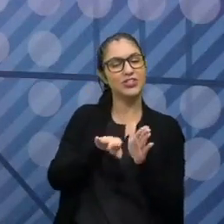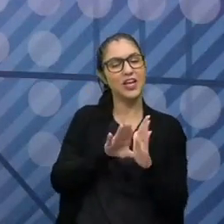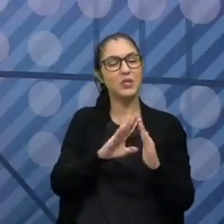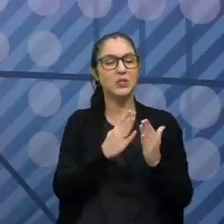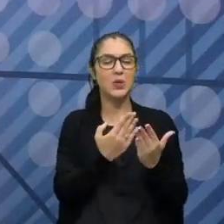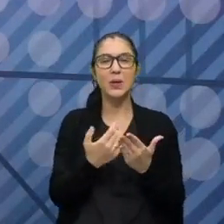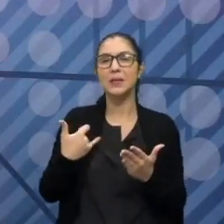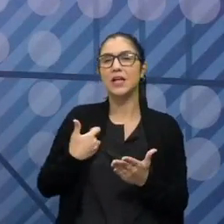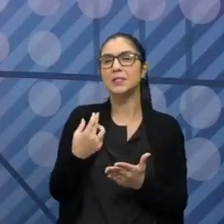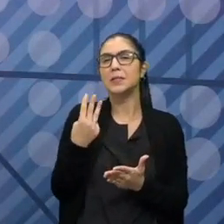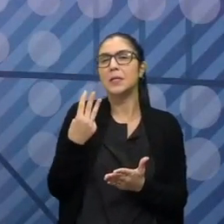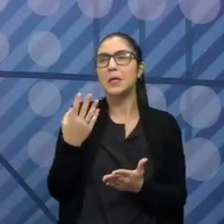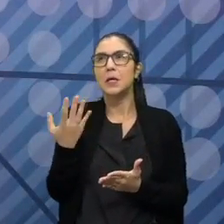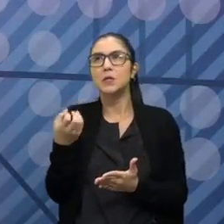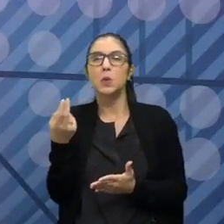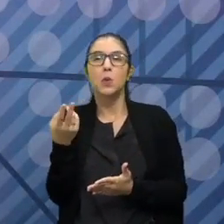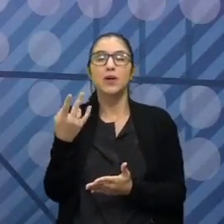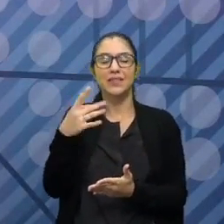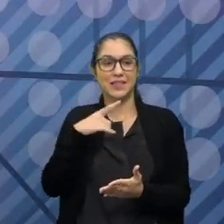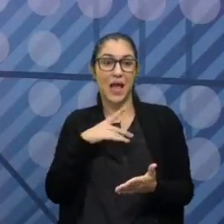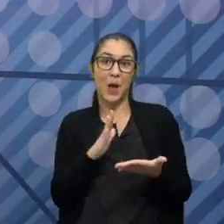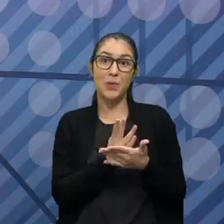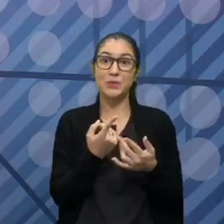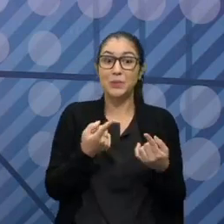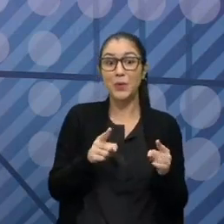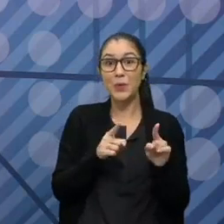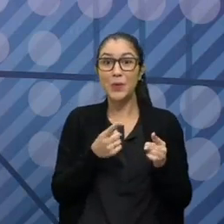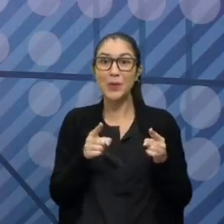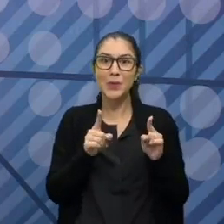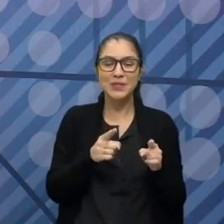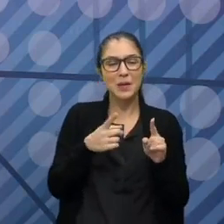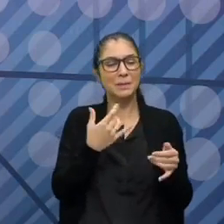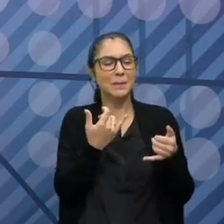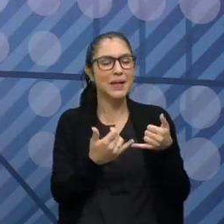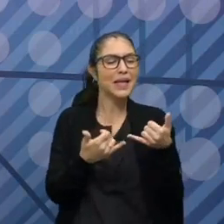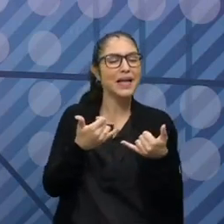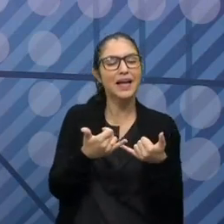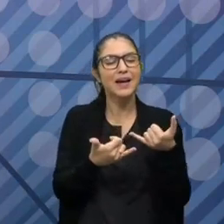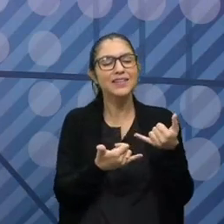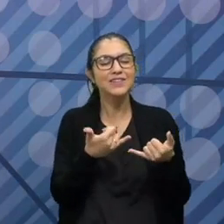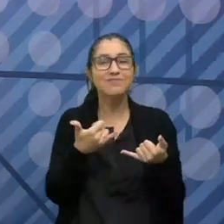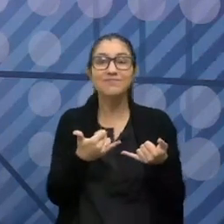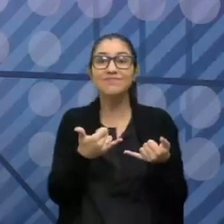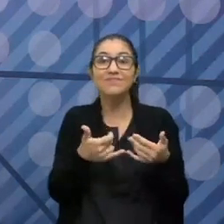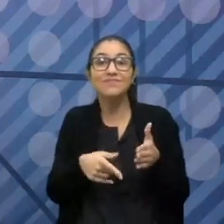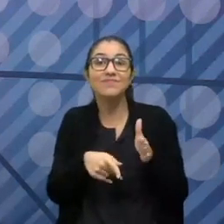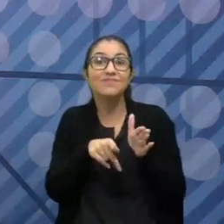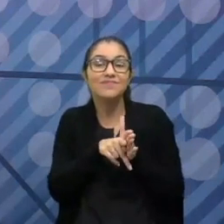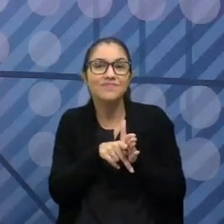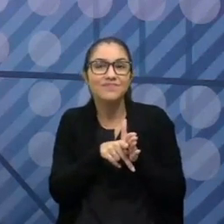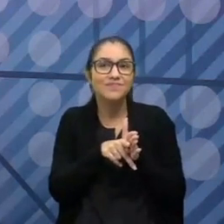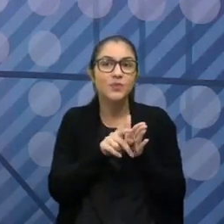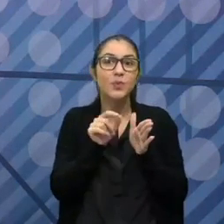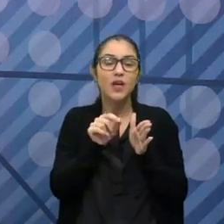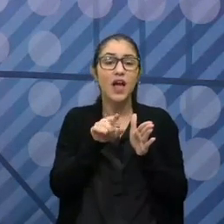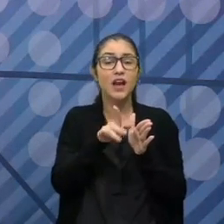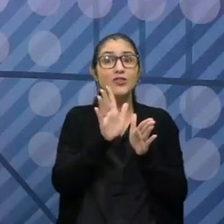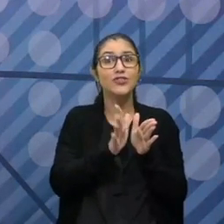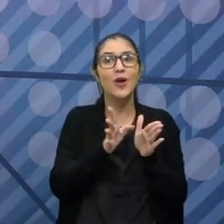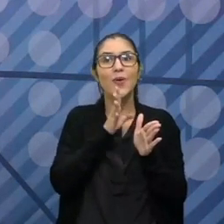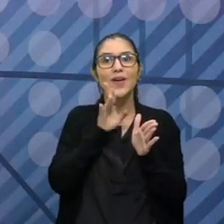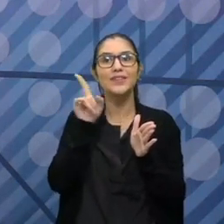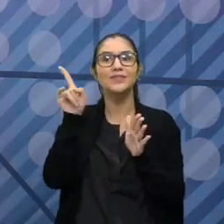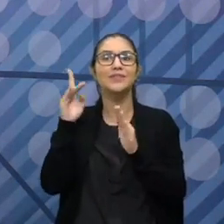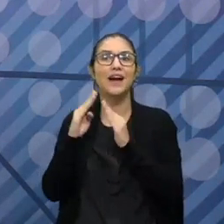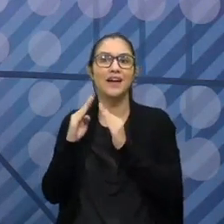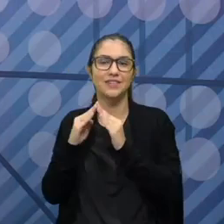4 aninhos, você começa a cantar algumas musiquinhas, algumas brincadeiras que remetem a alguma coisa que ela já conhece em